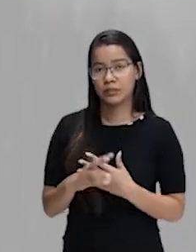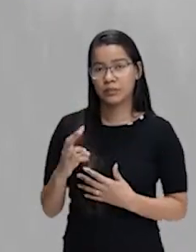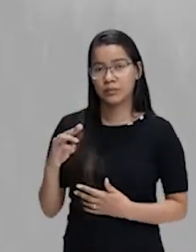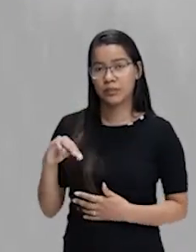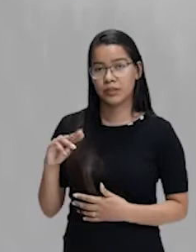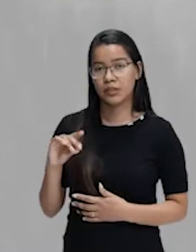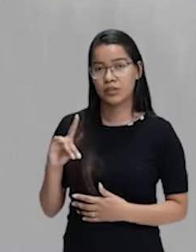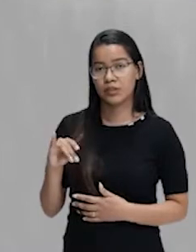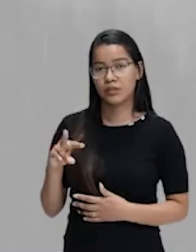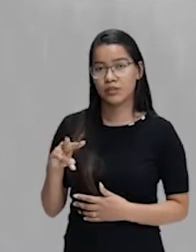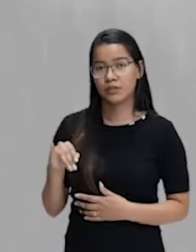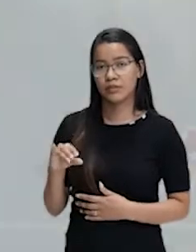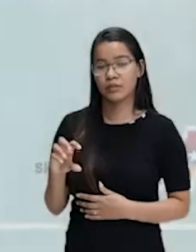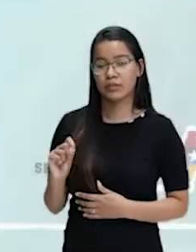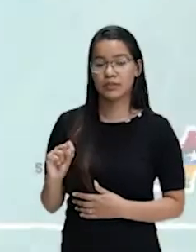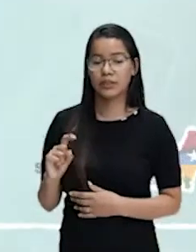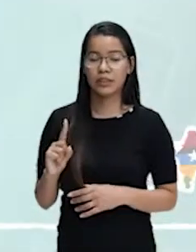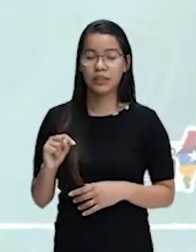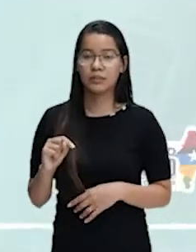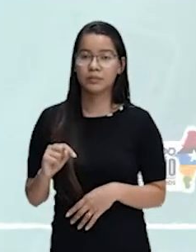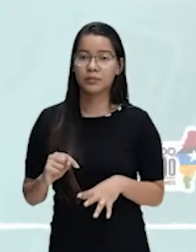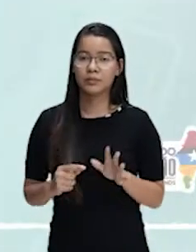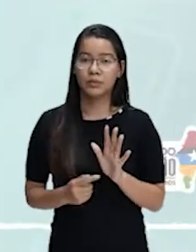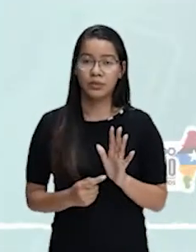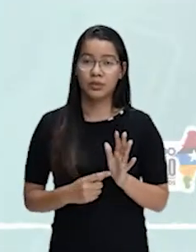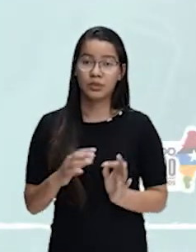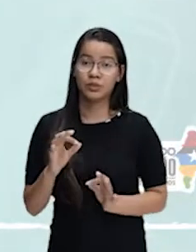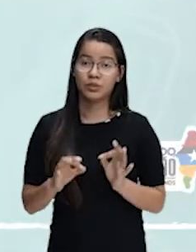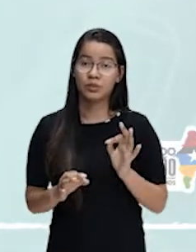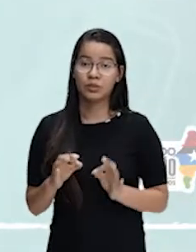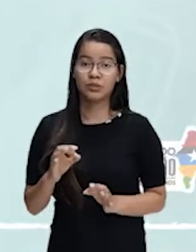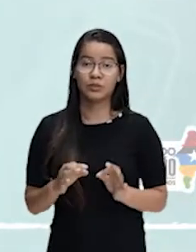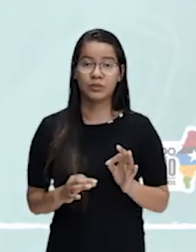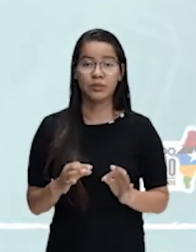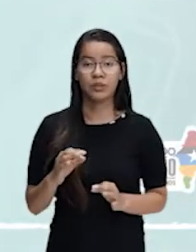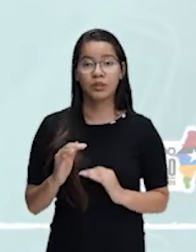medievais é mostrar justamente o